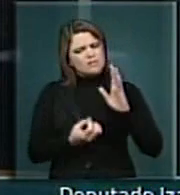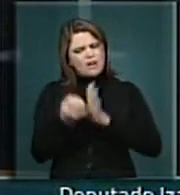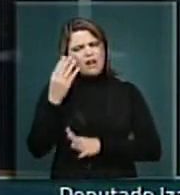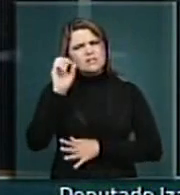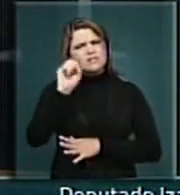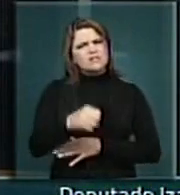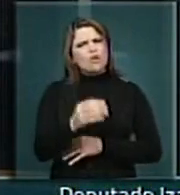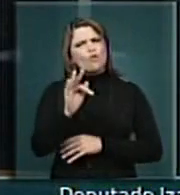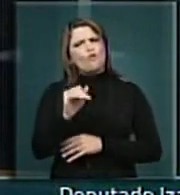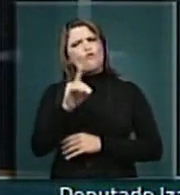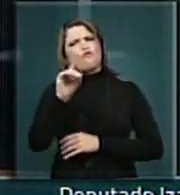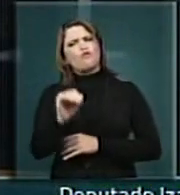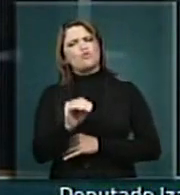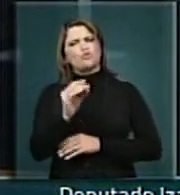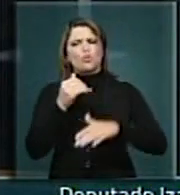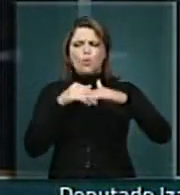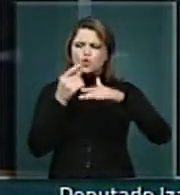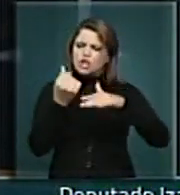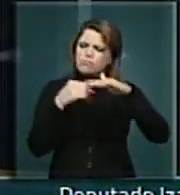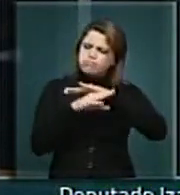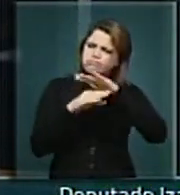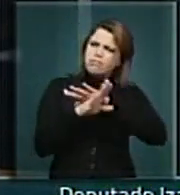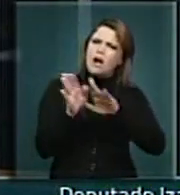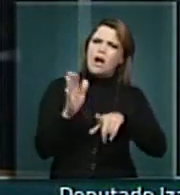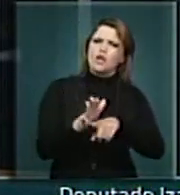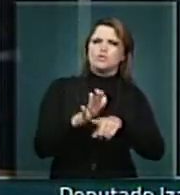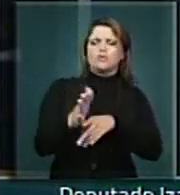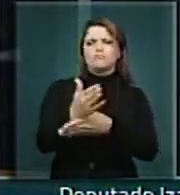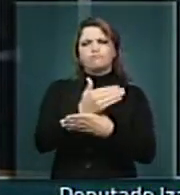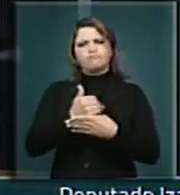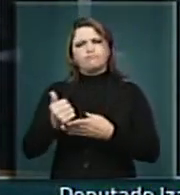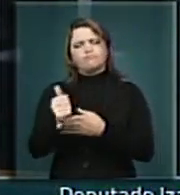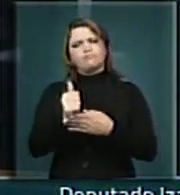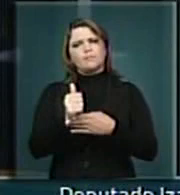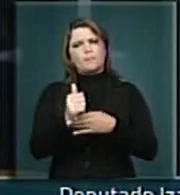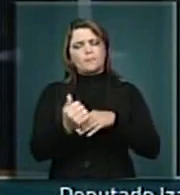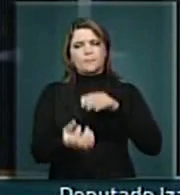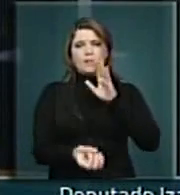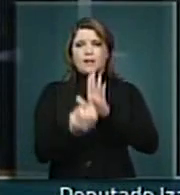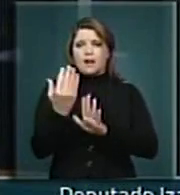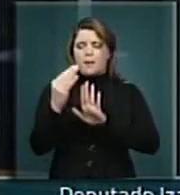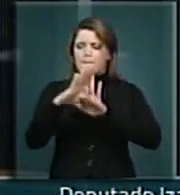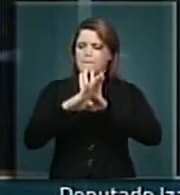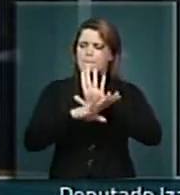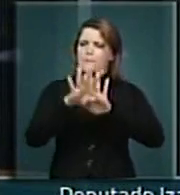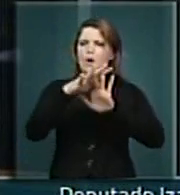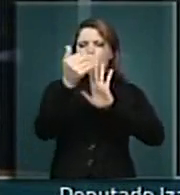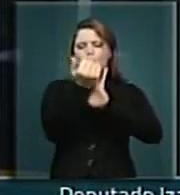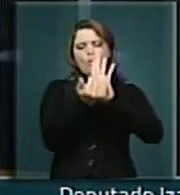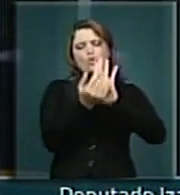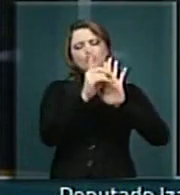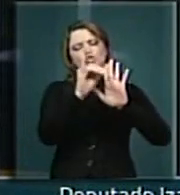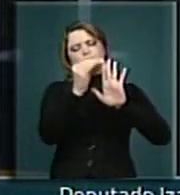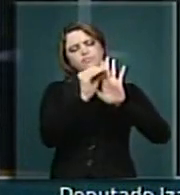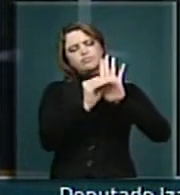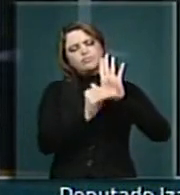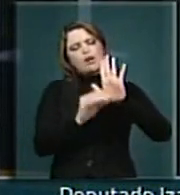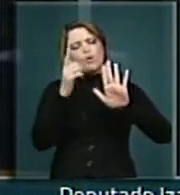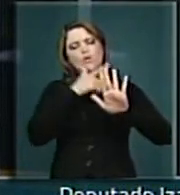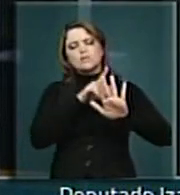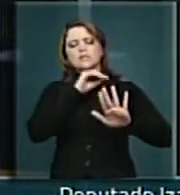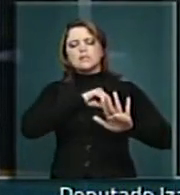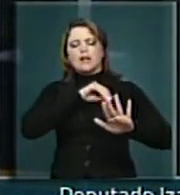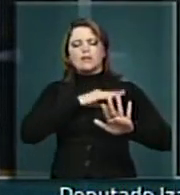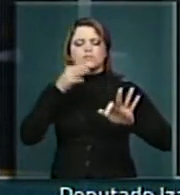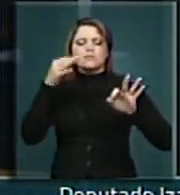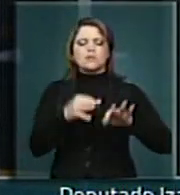criar aqui a questão do fundo, vamos estabelecer um cronograma para restabelecer um salário digno